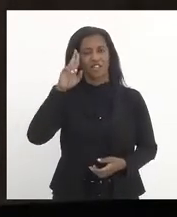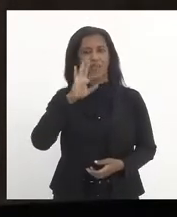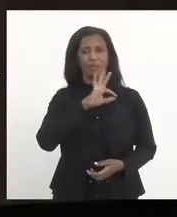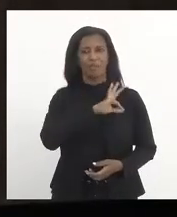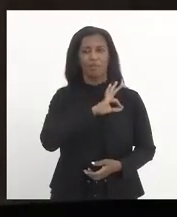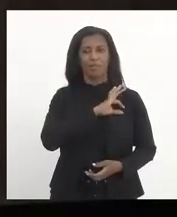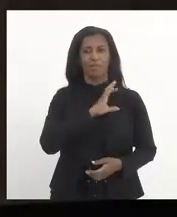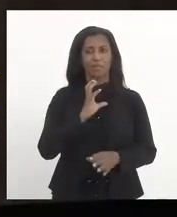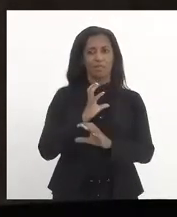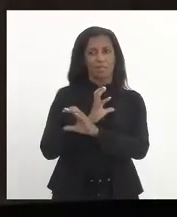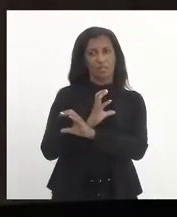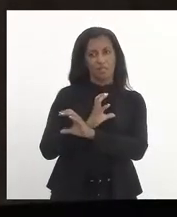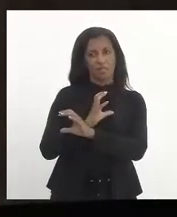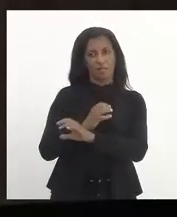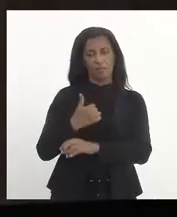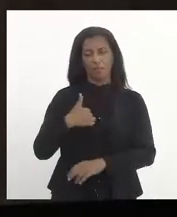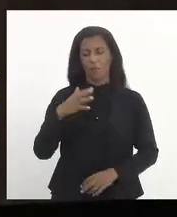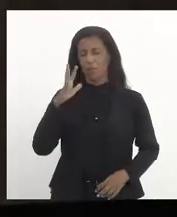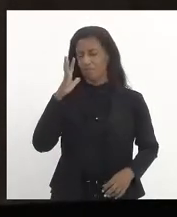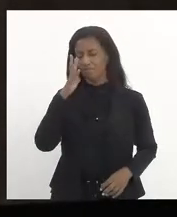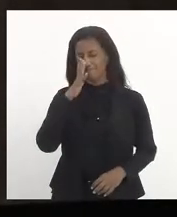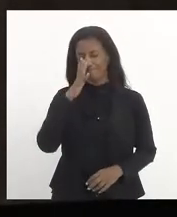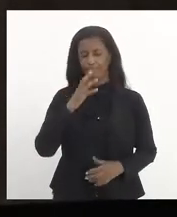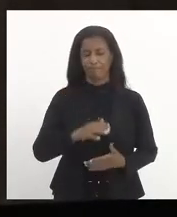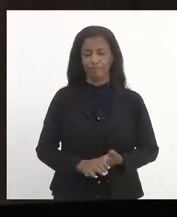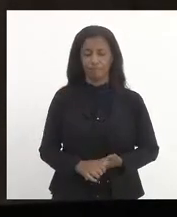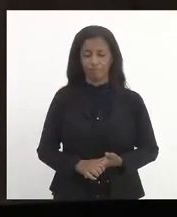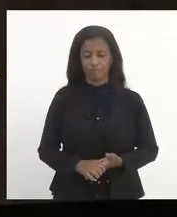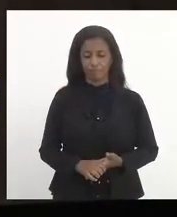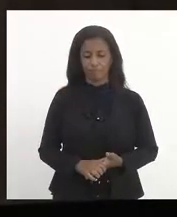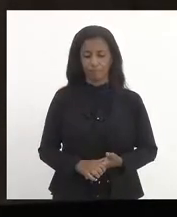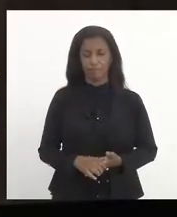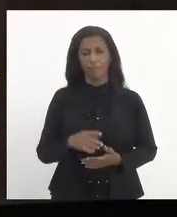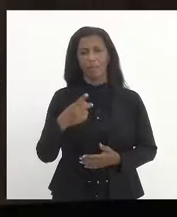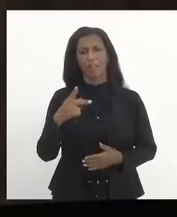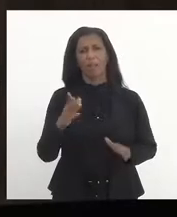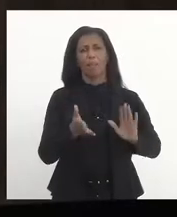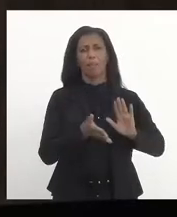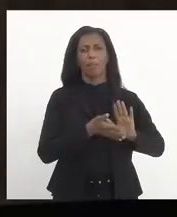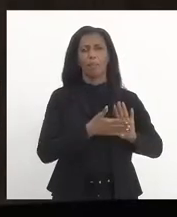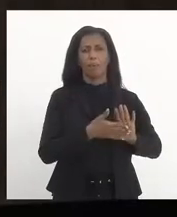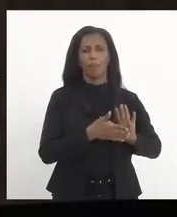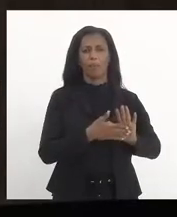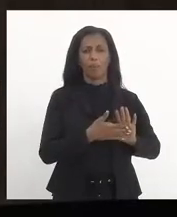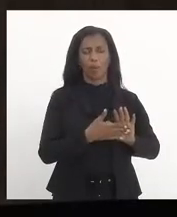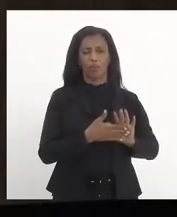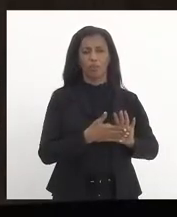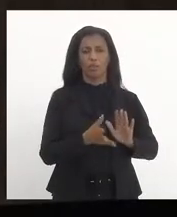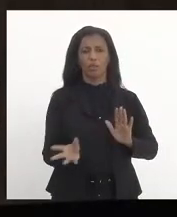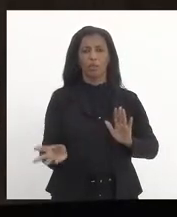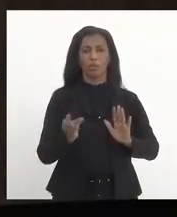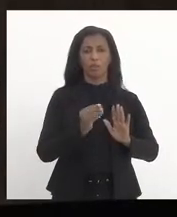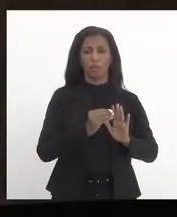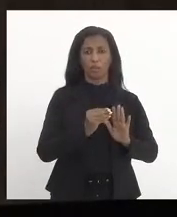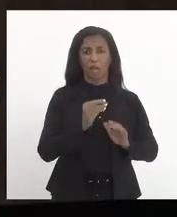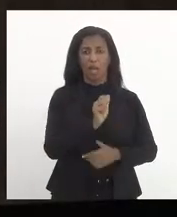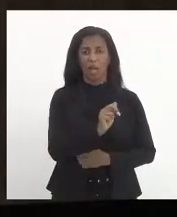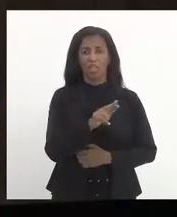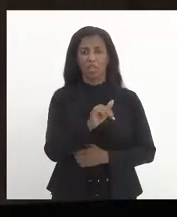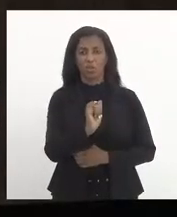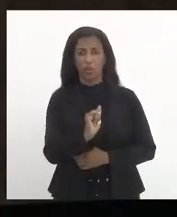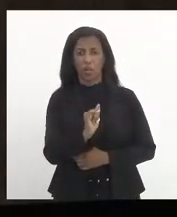pelo menos é quem eu mais admiro. A proposta do deputado Márcio Alberto é um adicional noturno